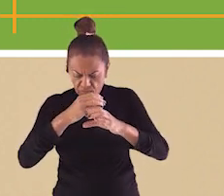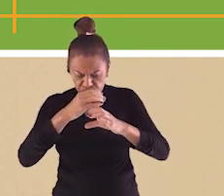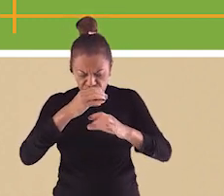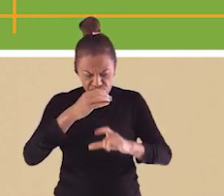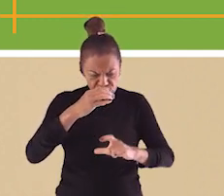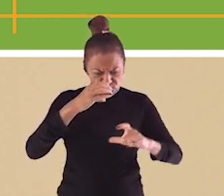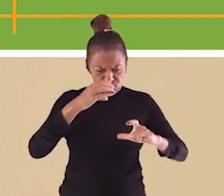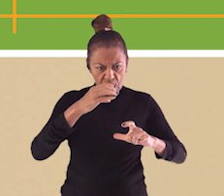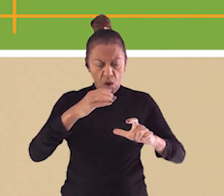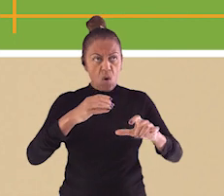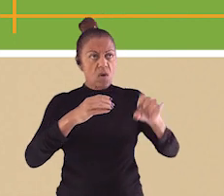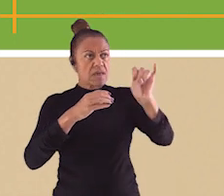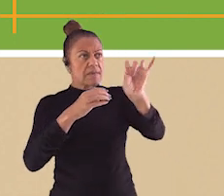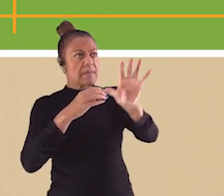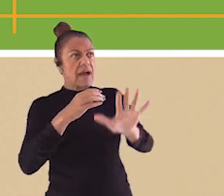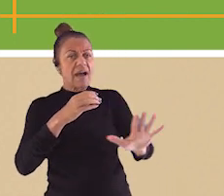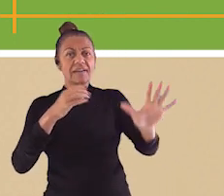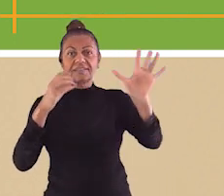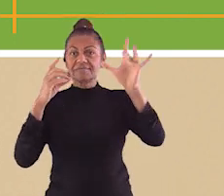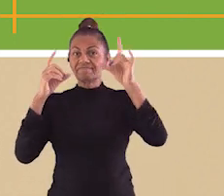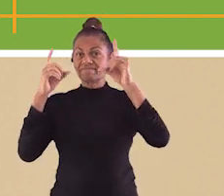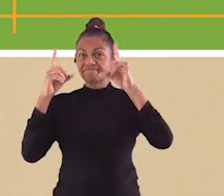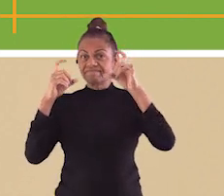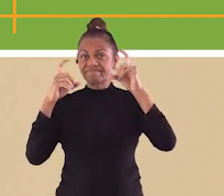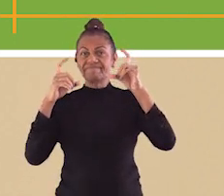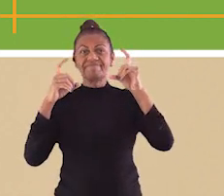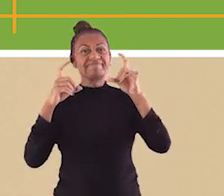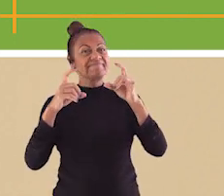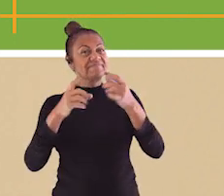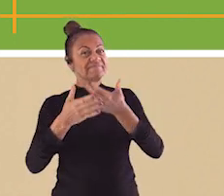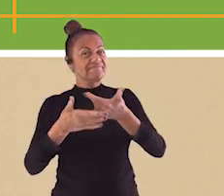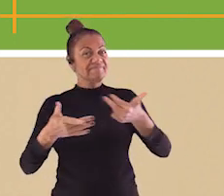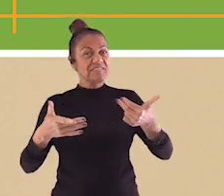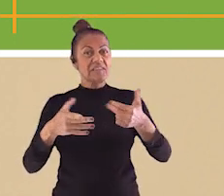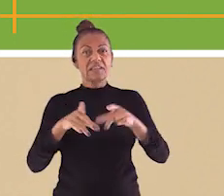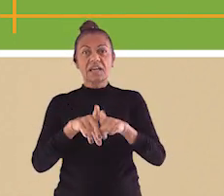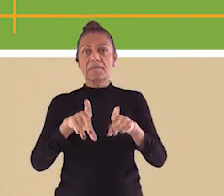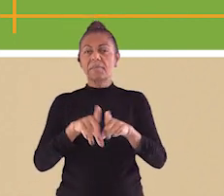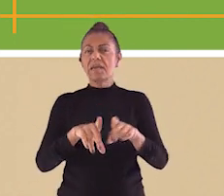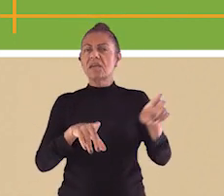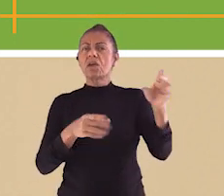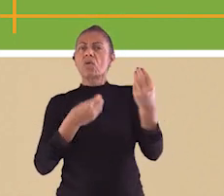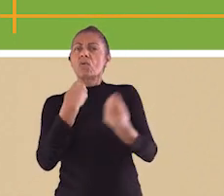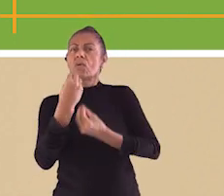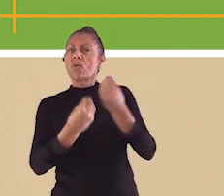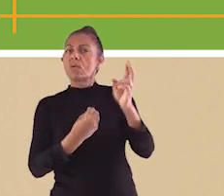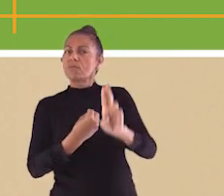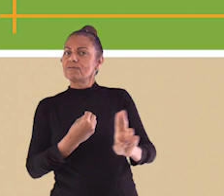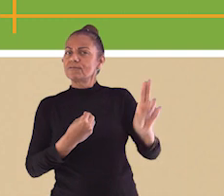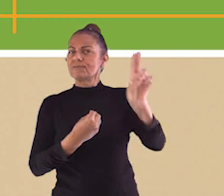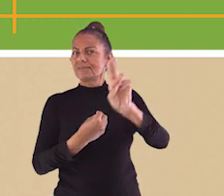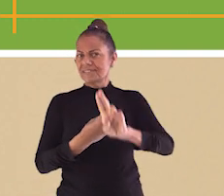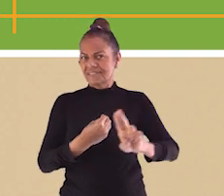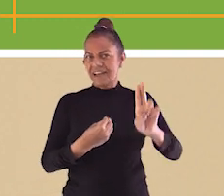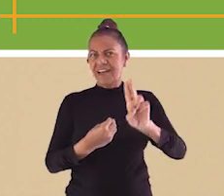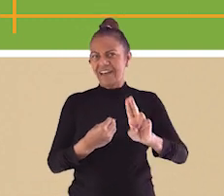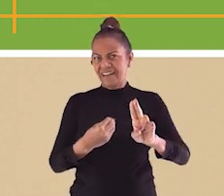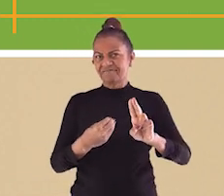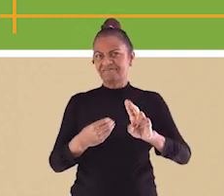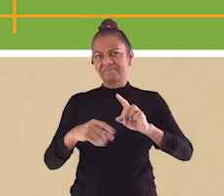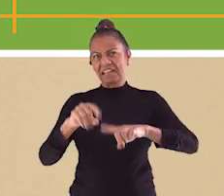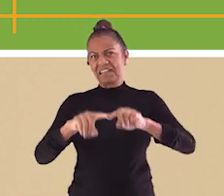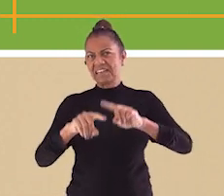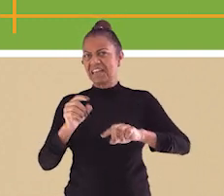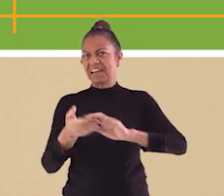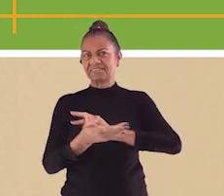de imagens, máquinas fotográficas e discutir usos sociais desses dispositivos. O objetivo desta